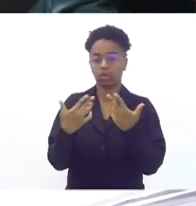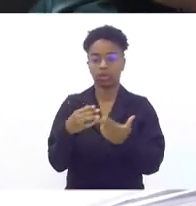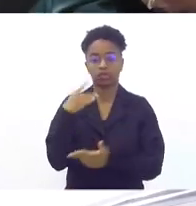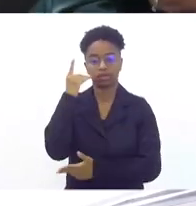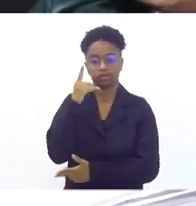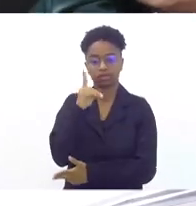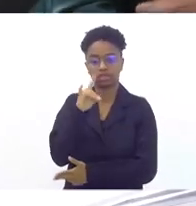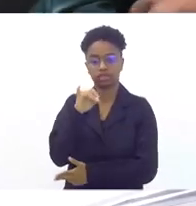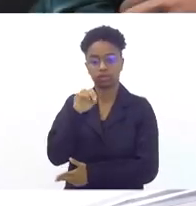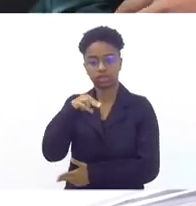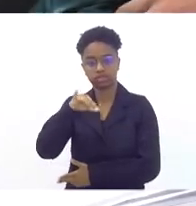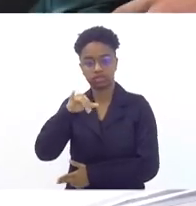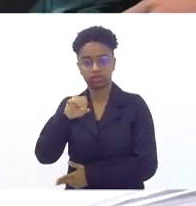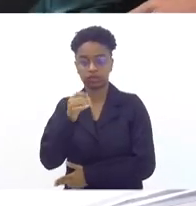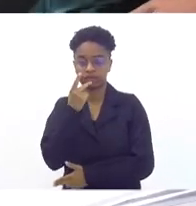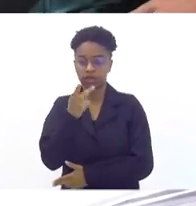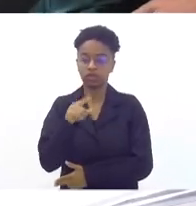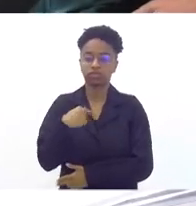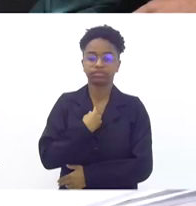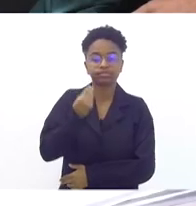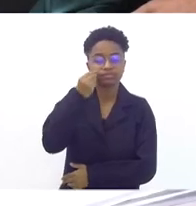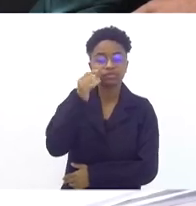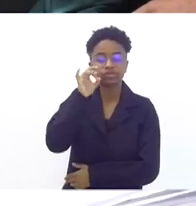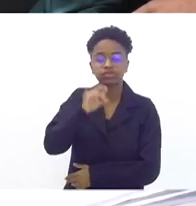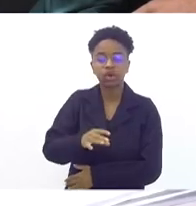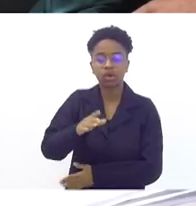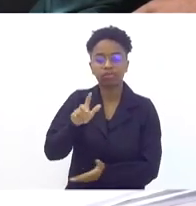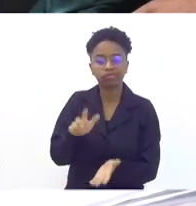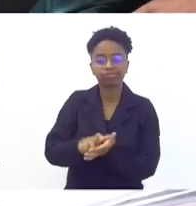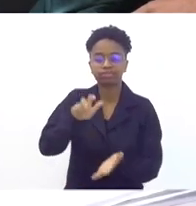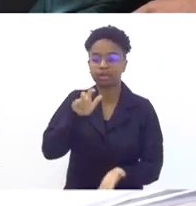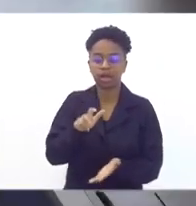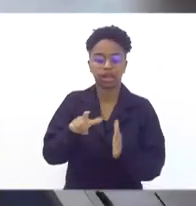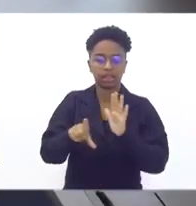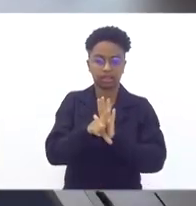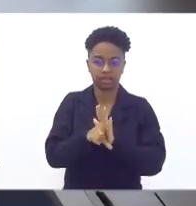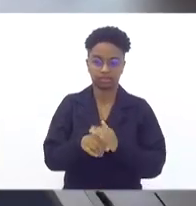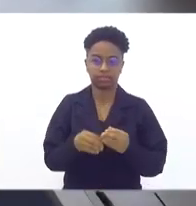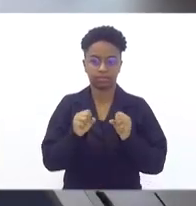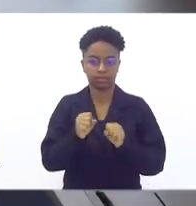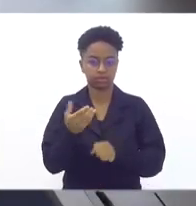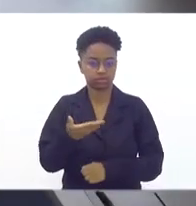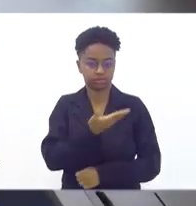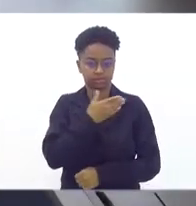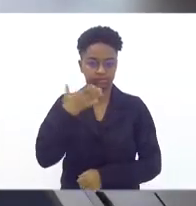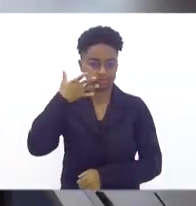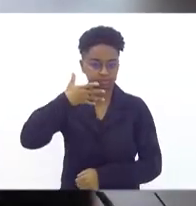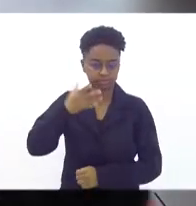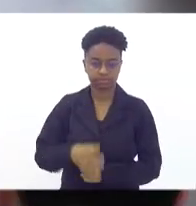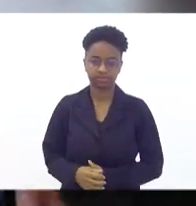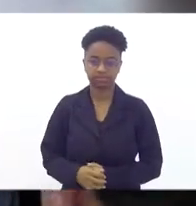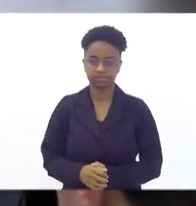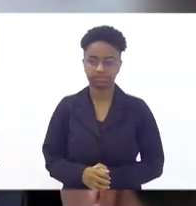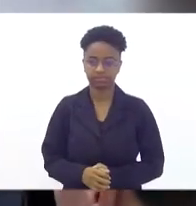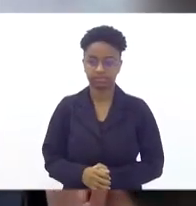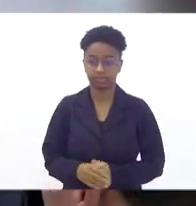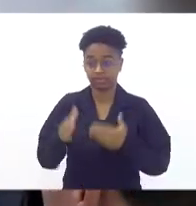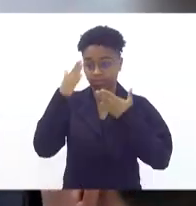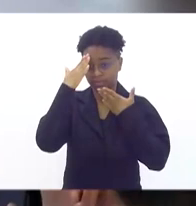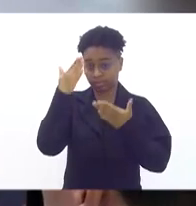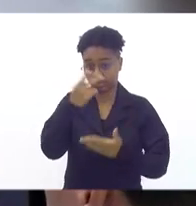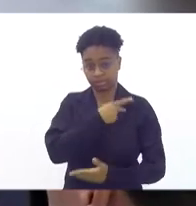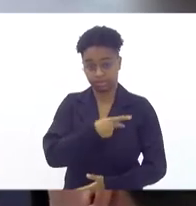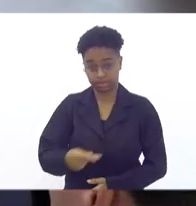apenas que a lei se compra só isso com a palavra Vereador Rogério Amorim obrigado senhor presidente